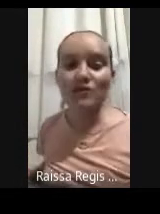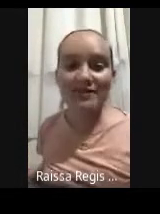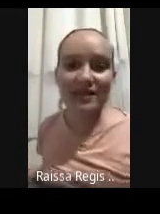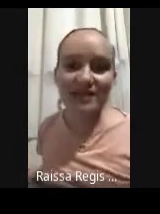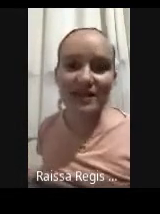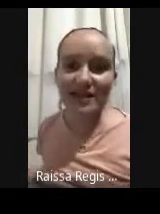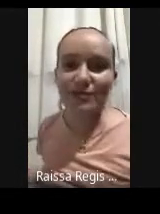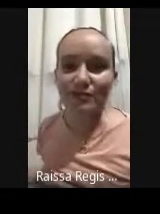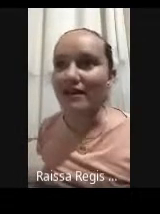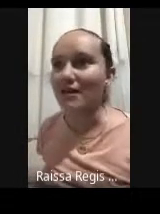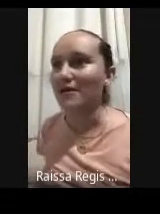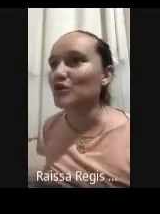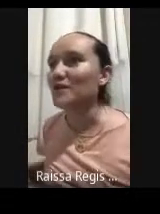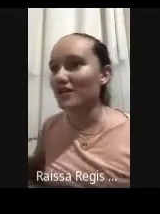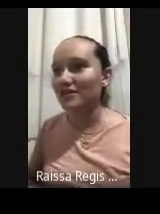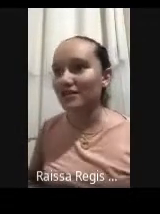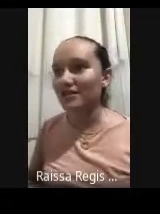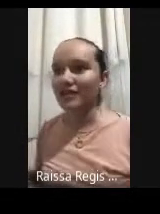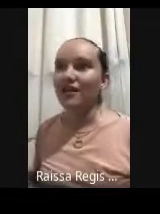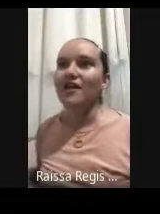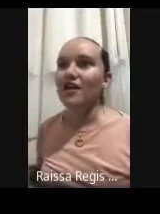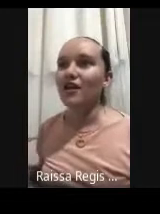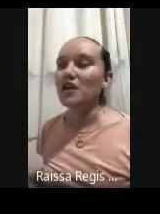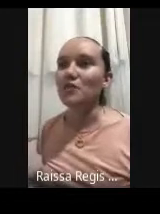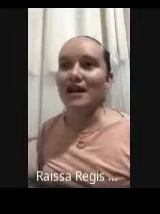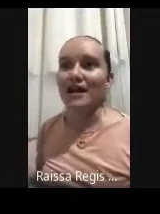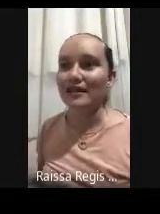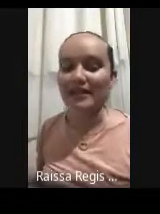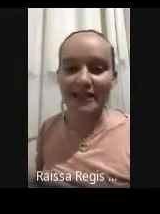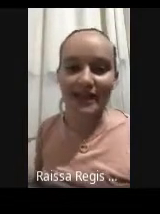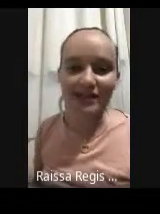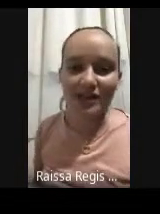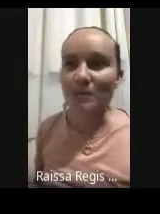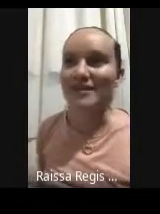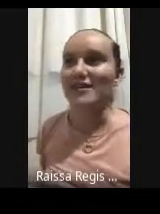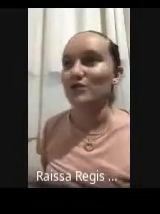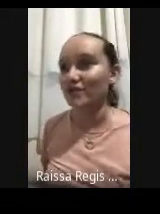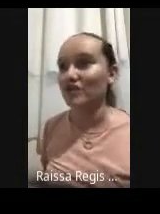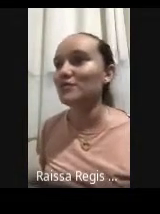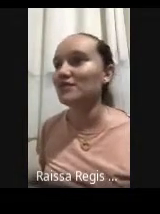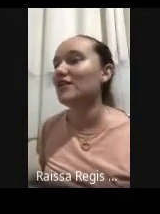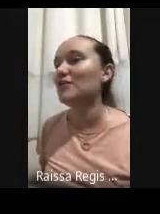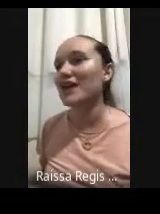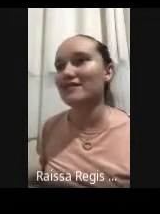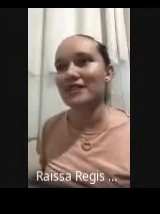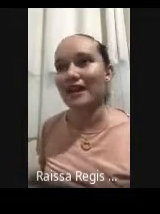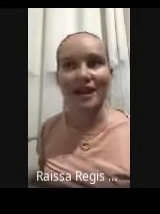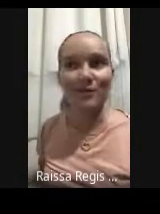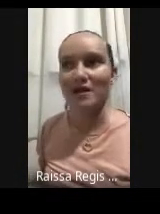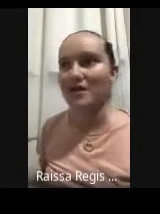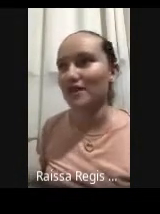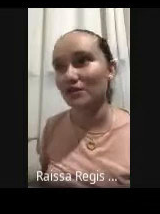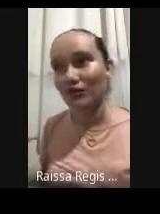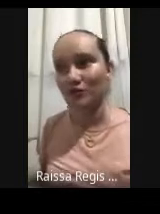E os desenhos, eles eram mais ou menos assim. Eu dei uma olhada na internet, né? Pesquisei nos artigos, e aí os desenhos daquela